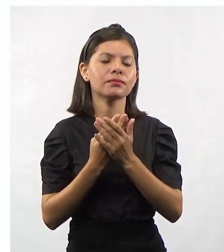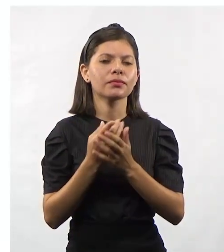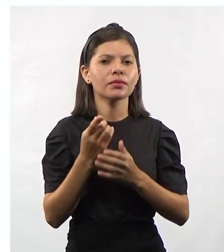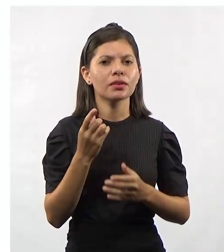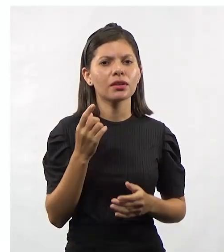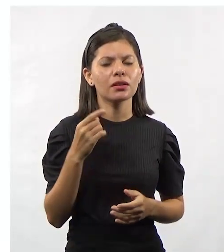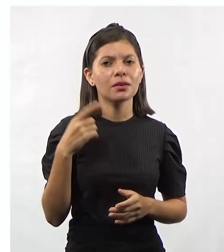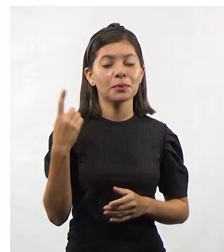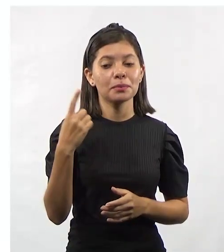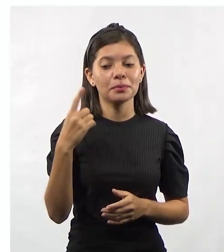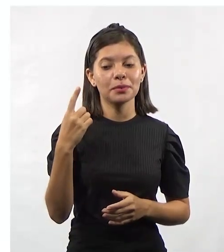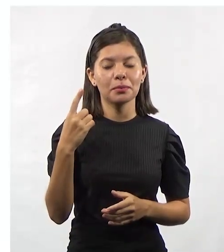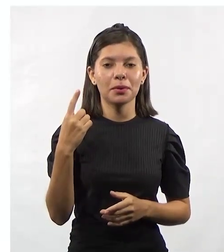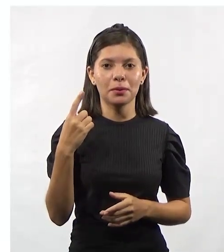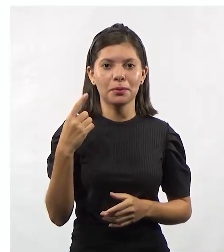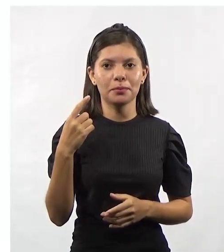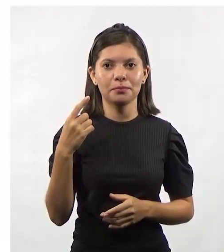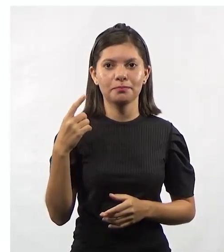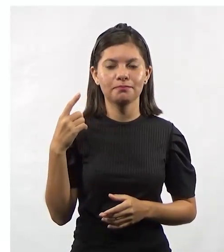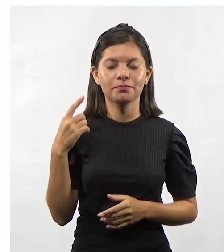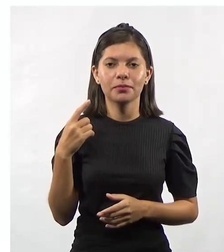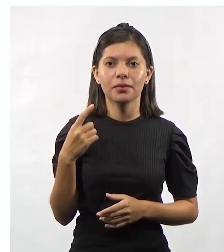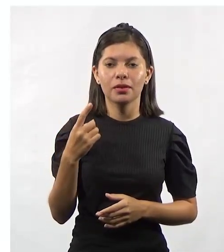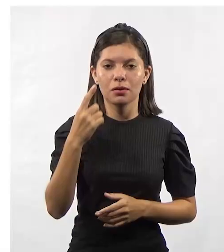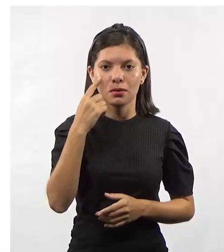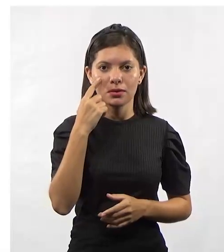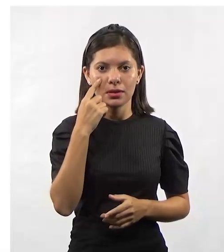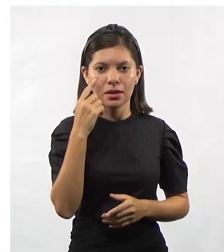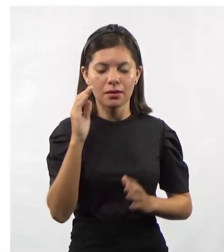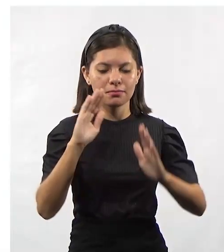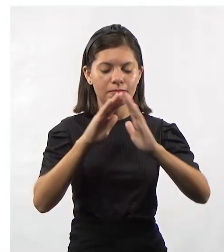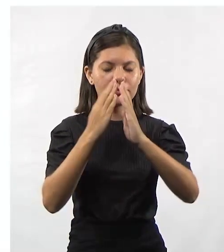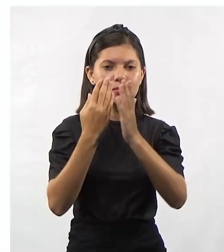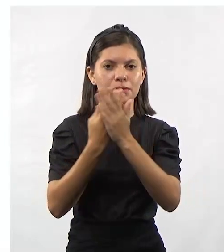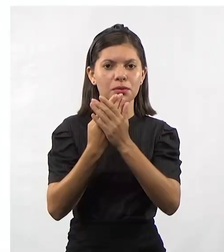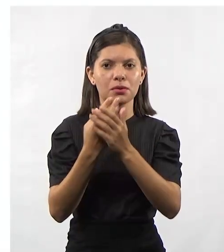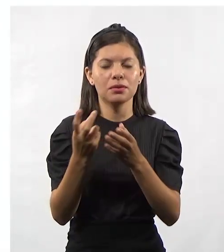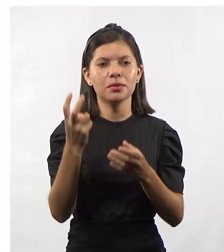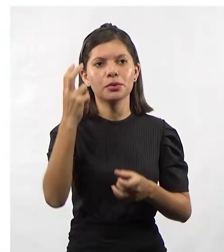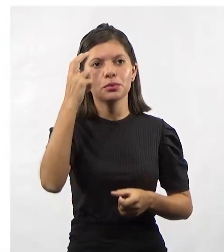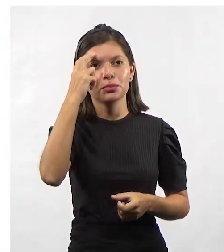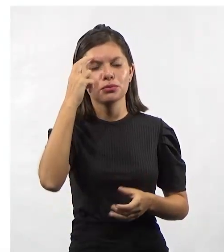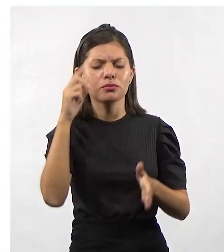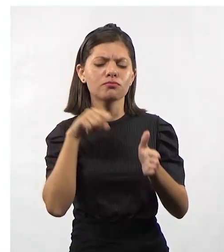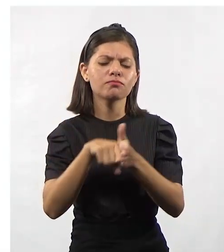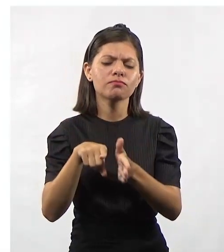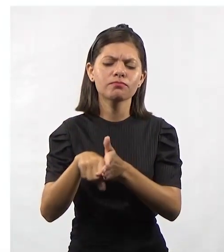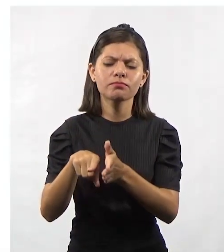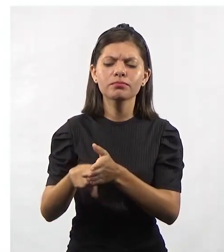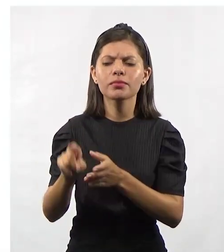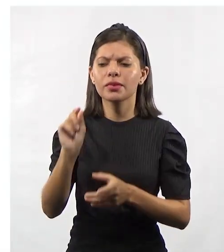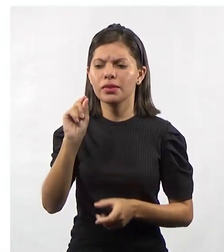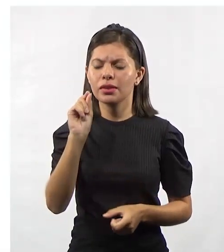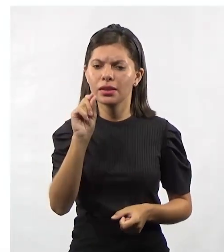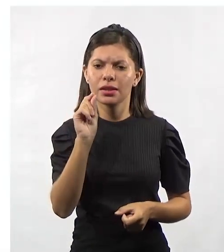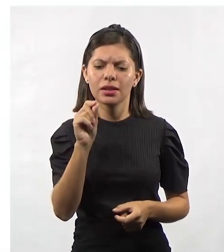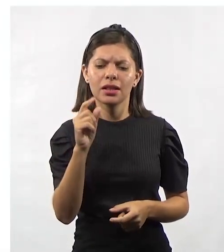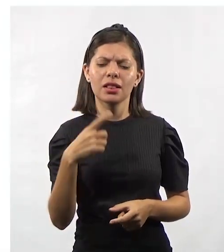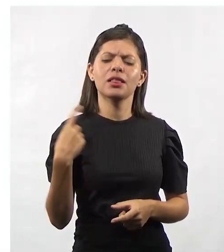A gente olhar para a nossa escola, olhar para a nossa cultura escolar e fazer a pergunta,